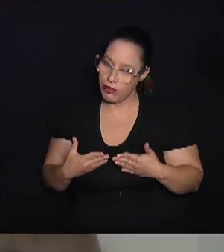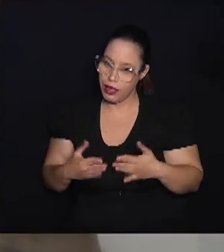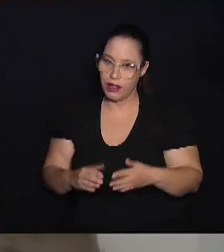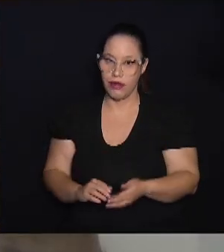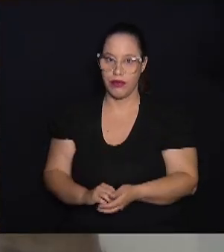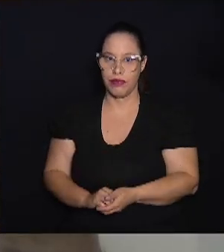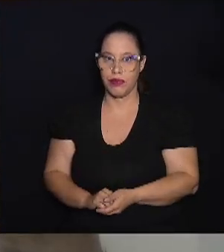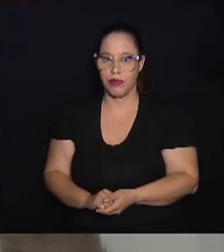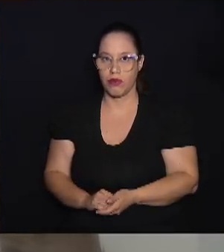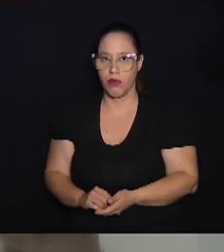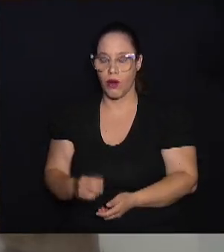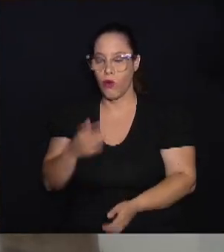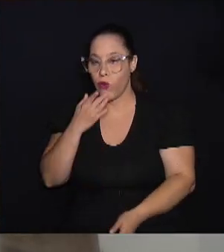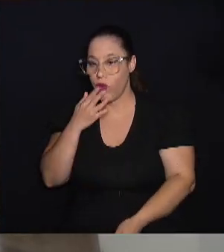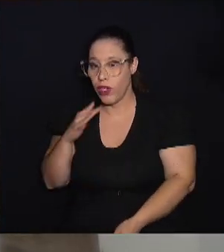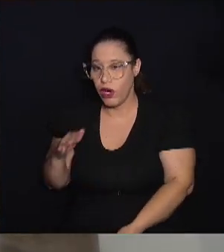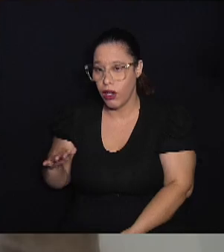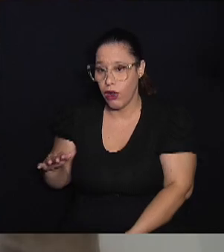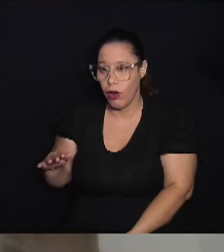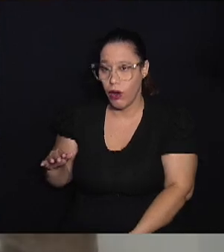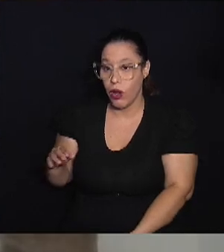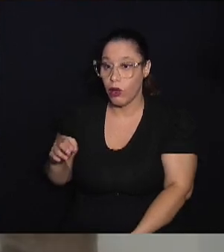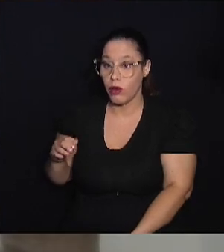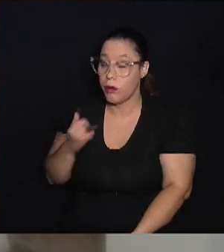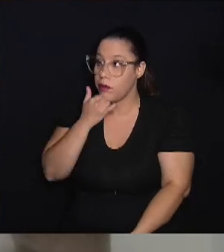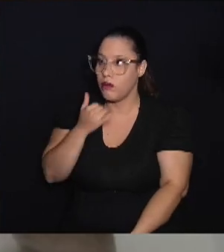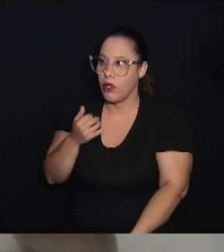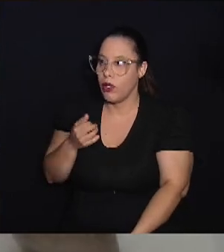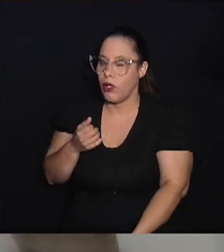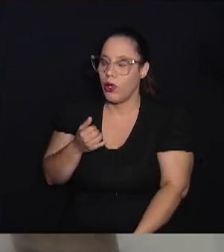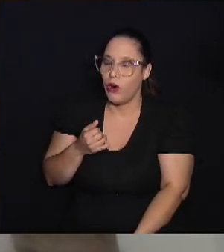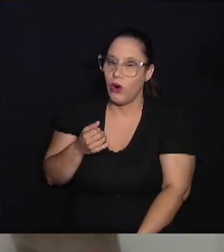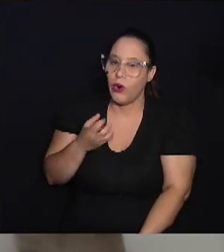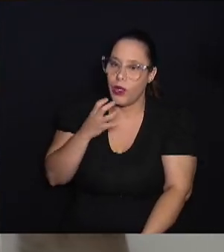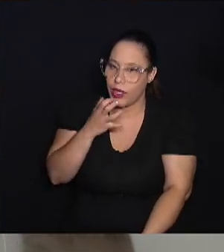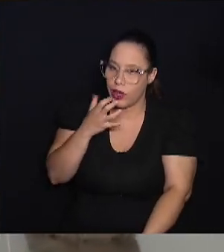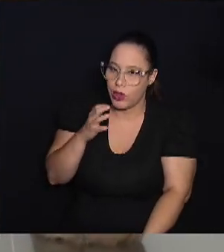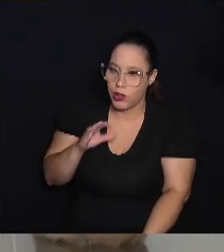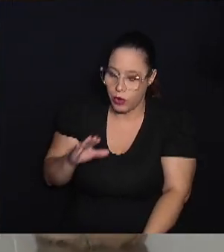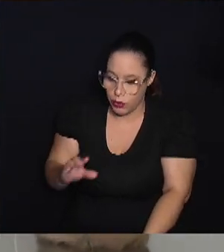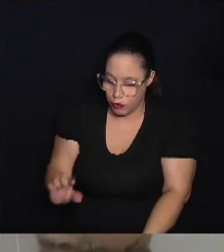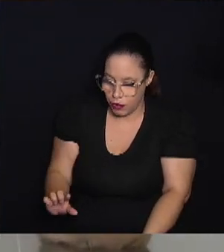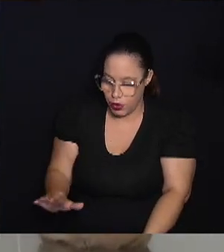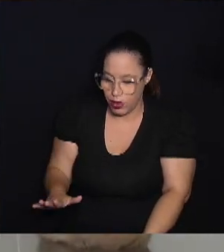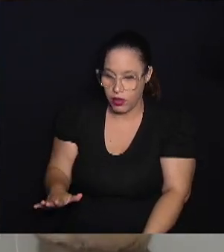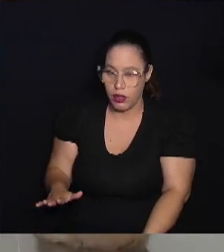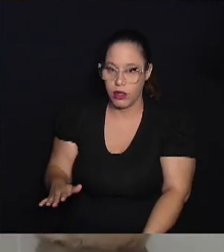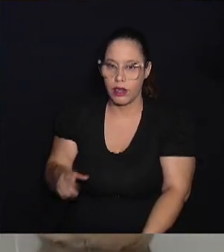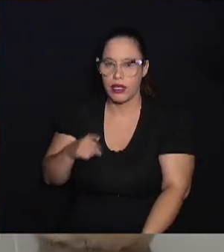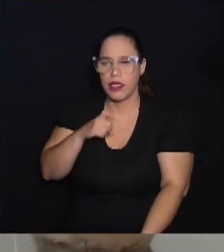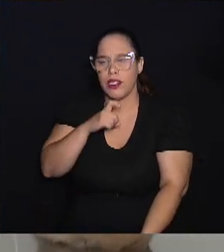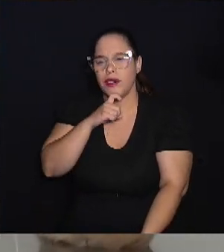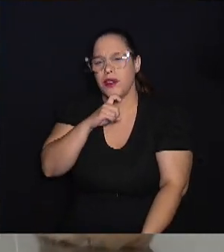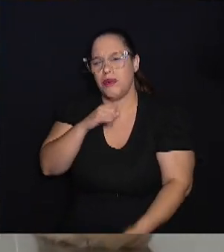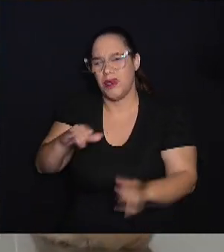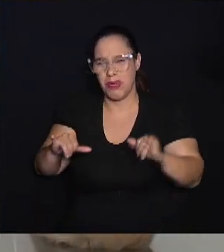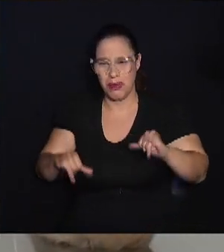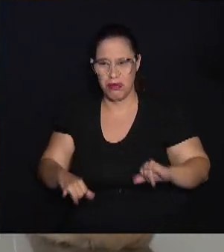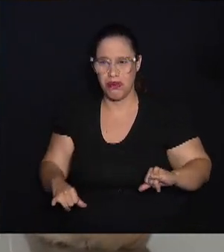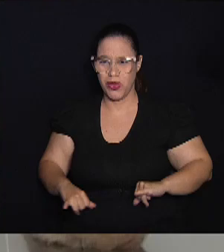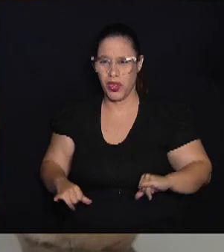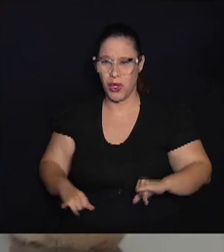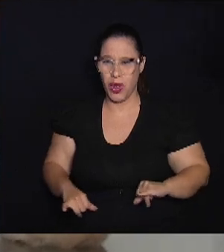O filhote, por ser ainda mais sensível, pode sofrer bastante com as temperaturas mais baixas das que estão